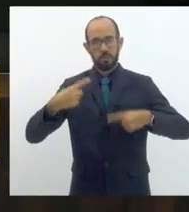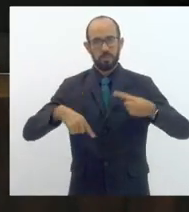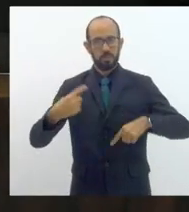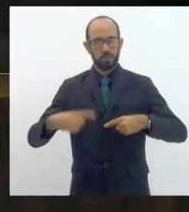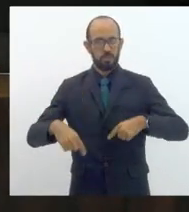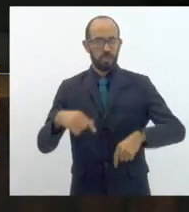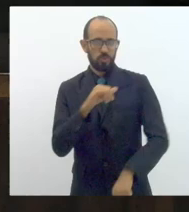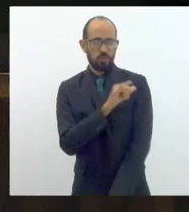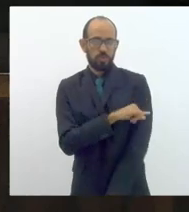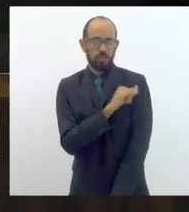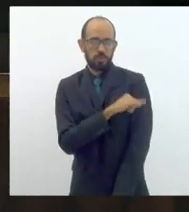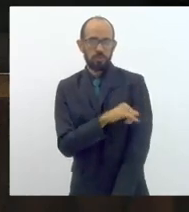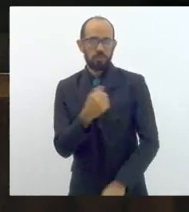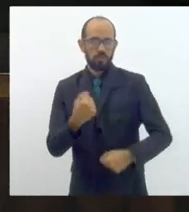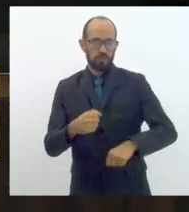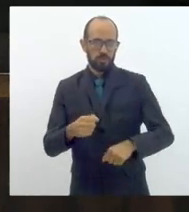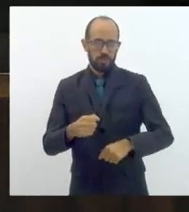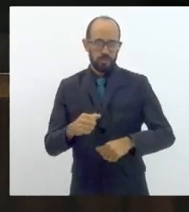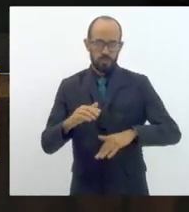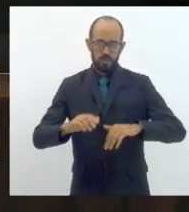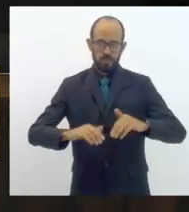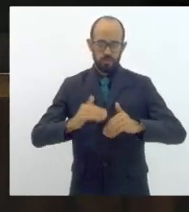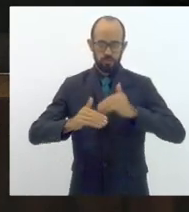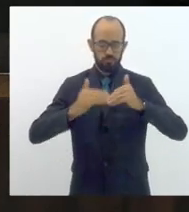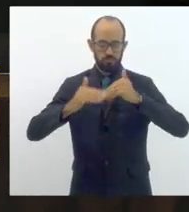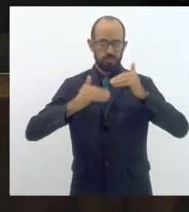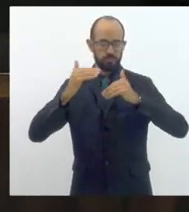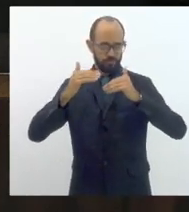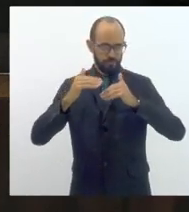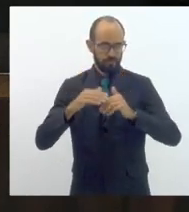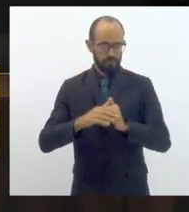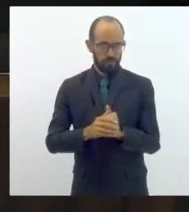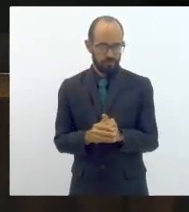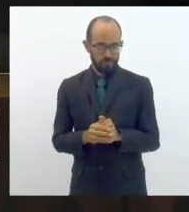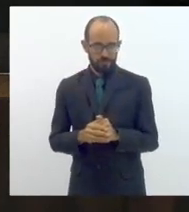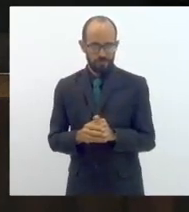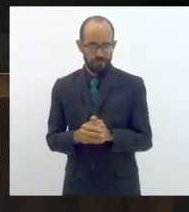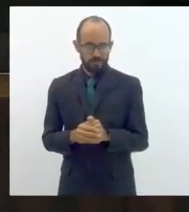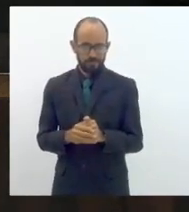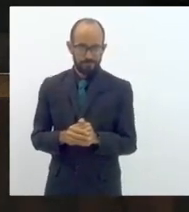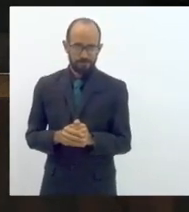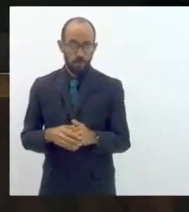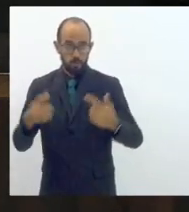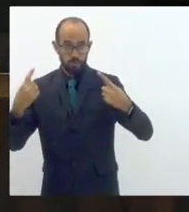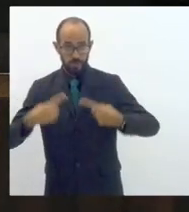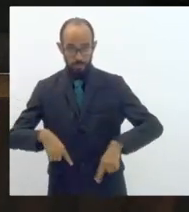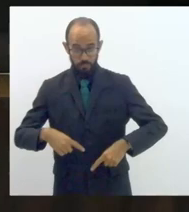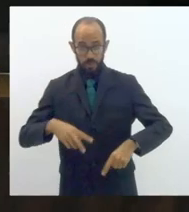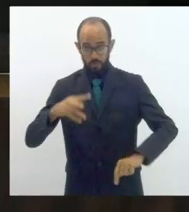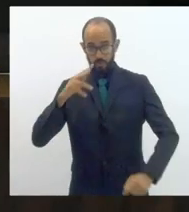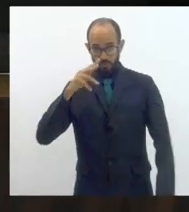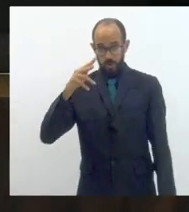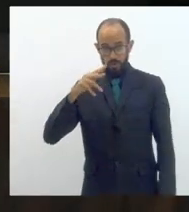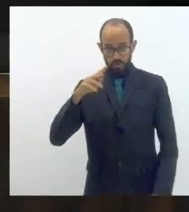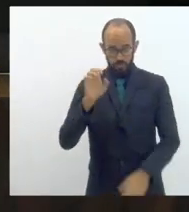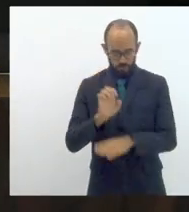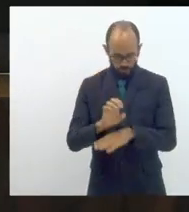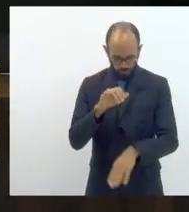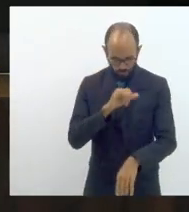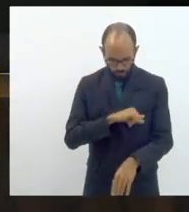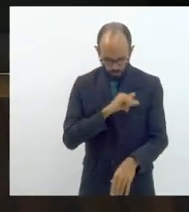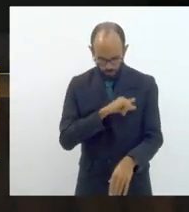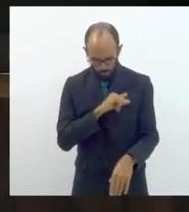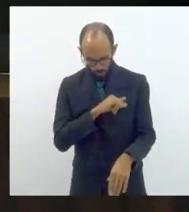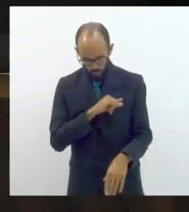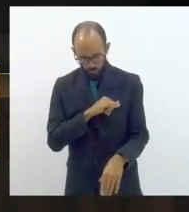novos rumos. E, bom, gente, não vou enganar vocês, o desafio é grande. O Estado do Rio de Janeiro é um